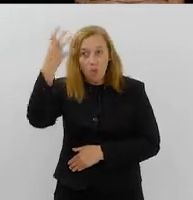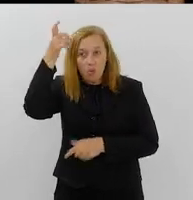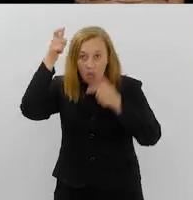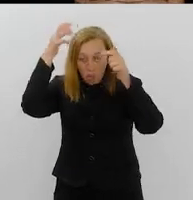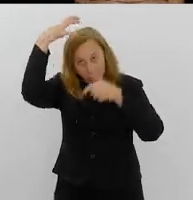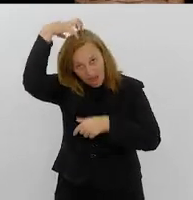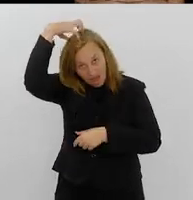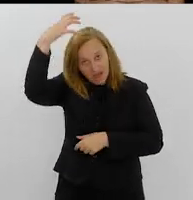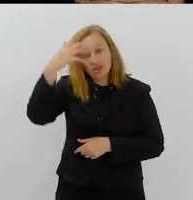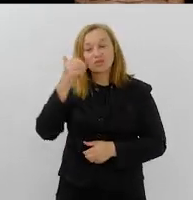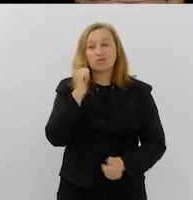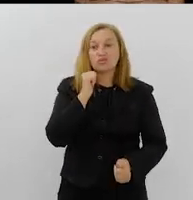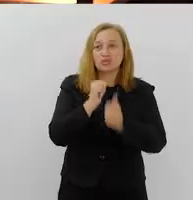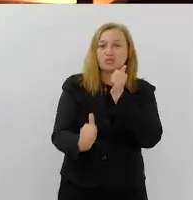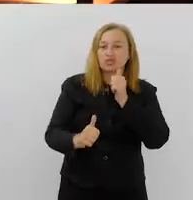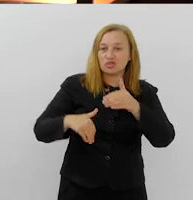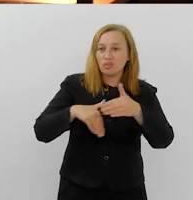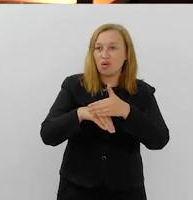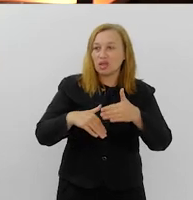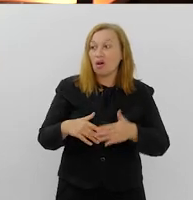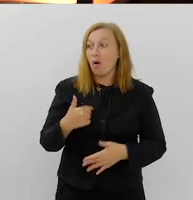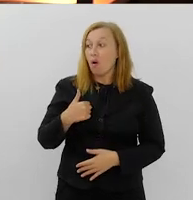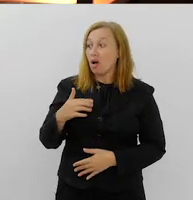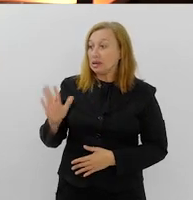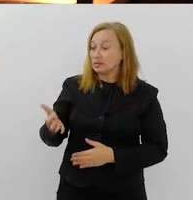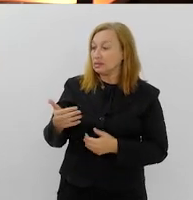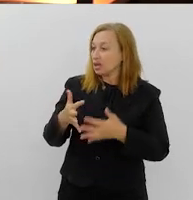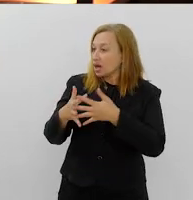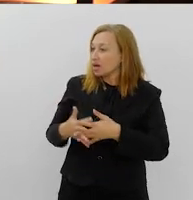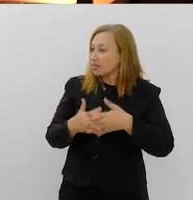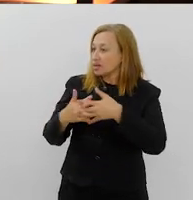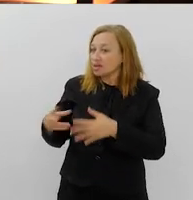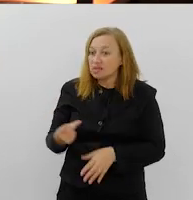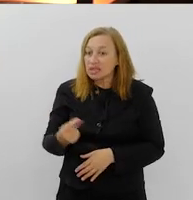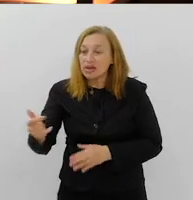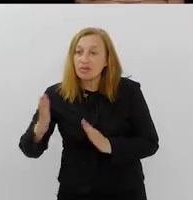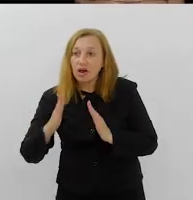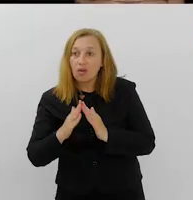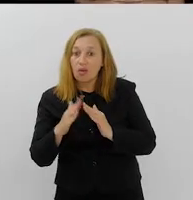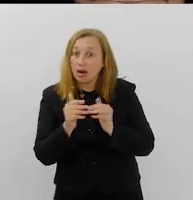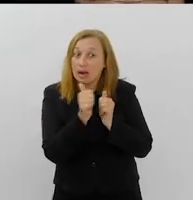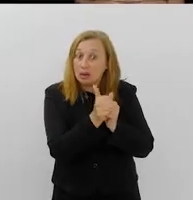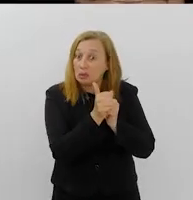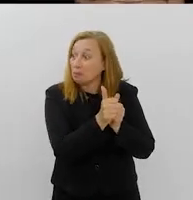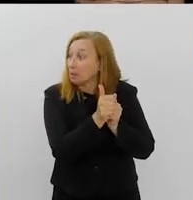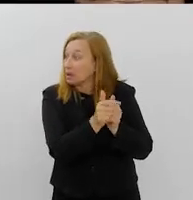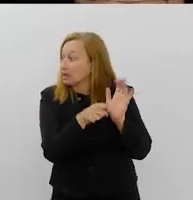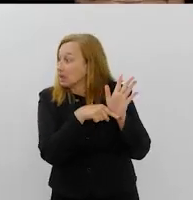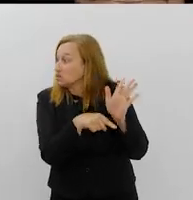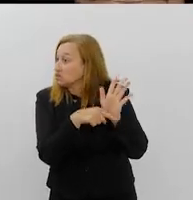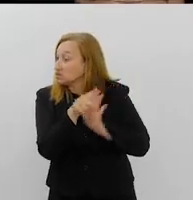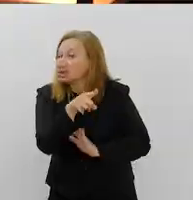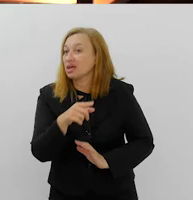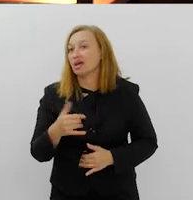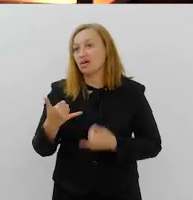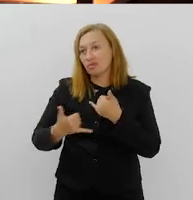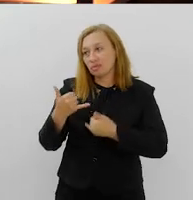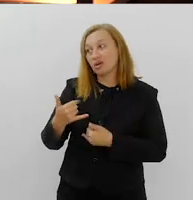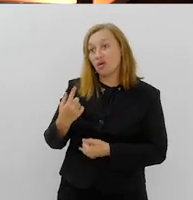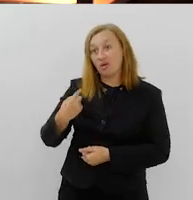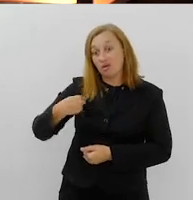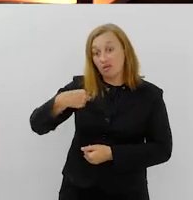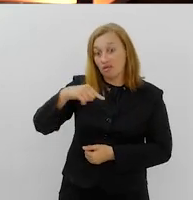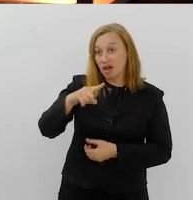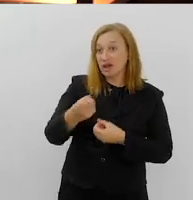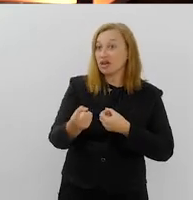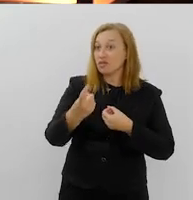né, gente? Está saindo, Todos os dias de acompanha, por manhã. favor, traz de volta, traz Vão e inteiro. voltem. Eu brinco com eles, eu